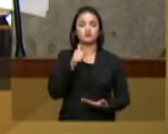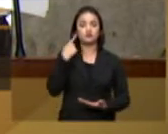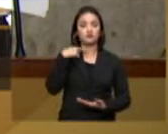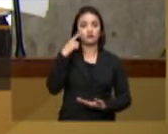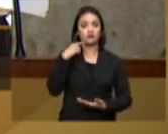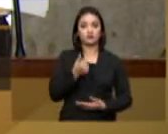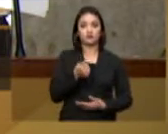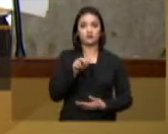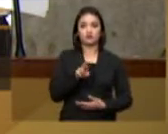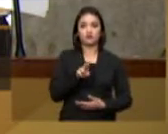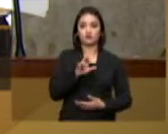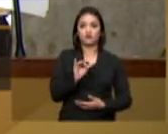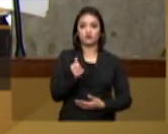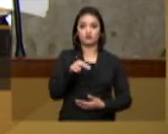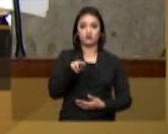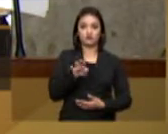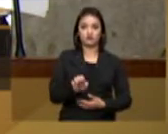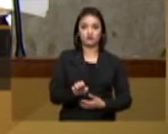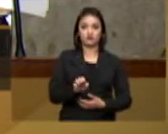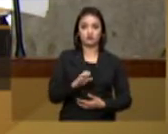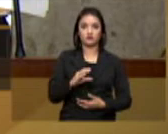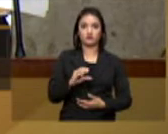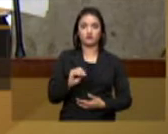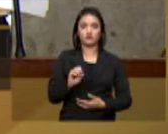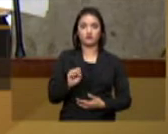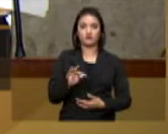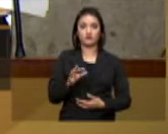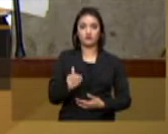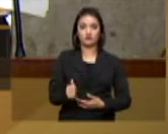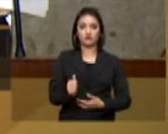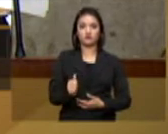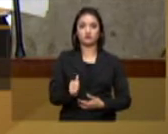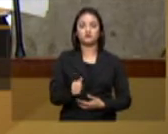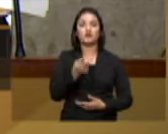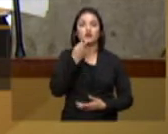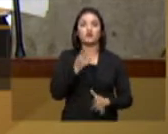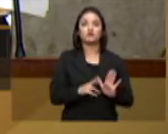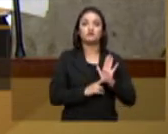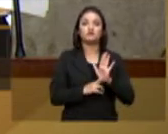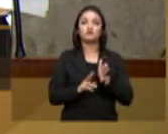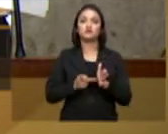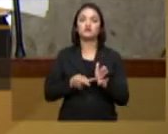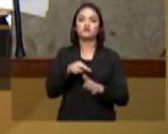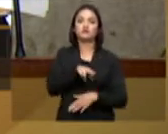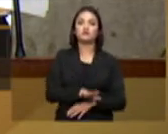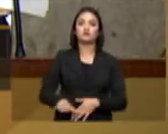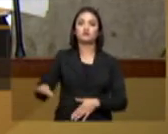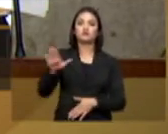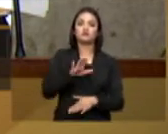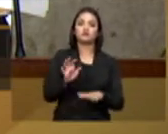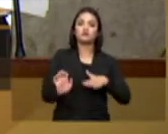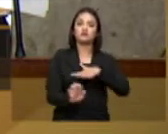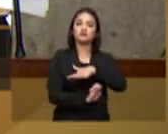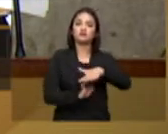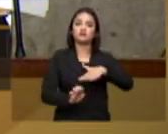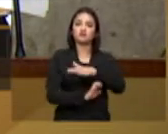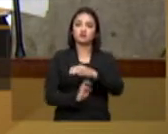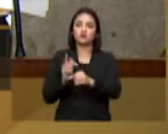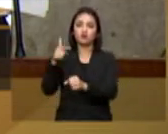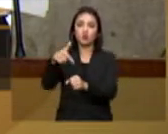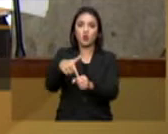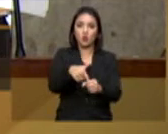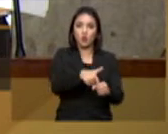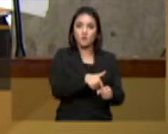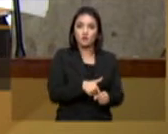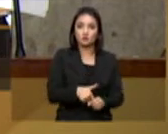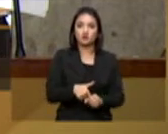Costa Guimarães, que falará pelo Amicus Curia, Sindicato Nacional das Empresas Distribuidoras de Combustíveis e